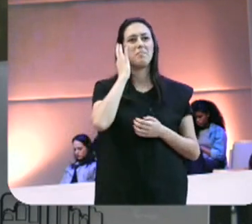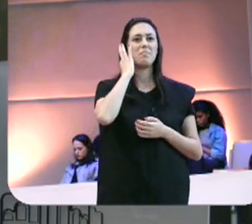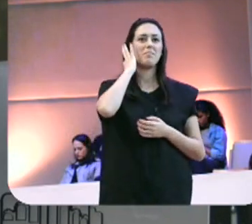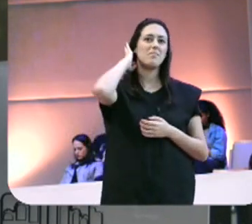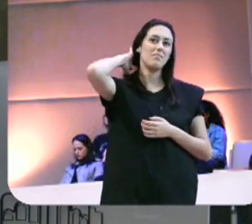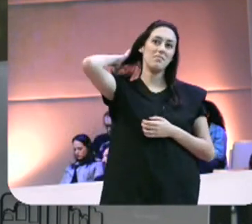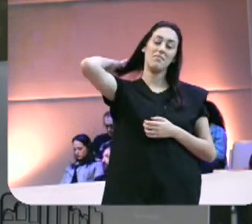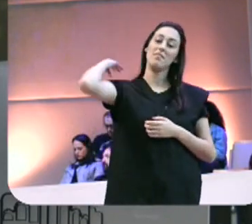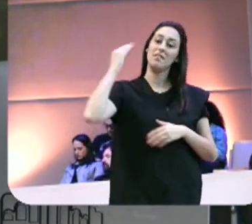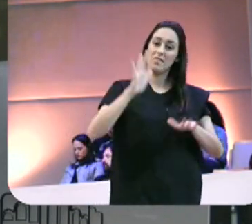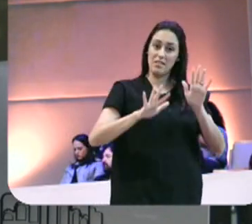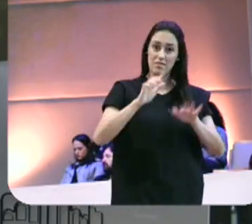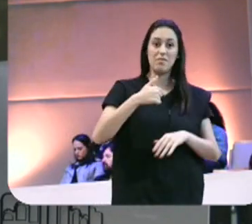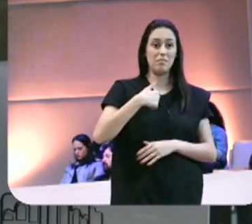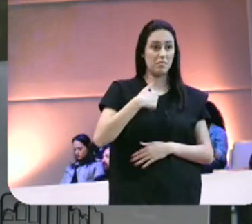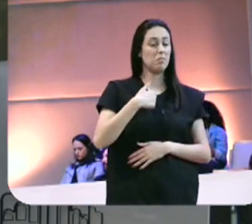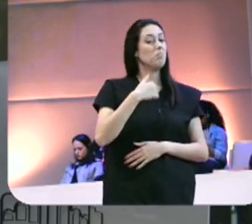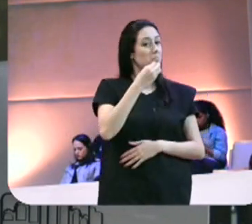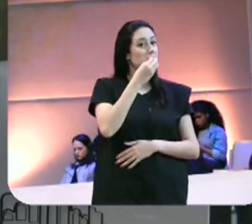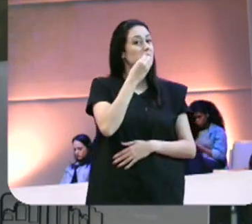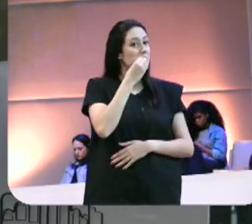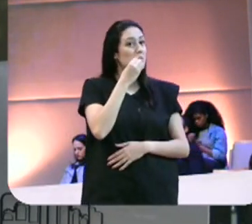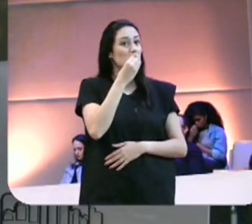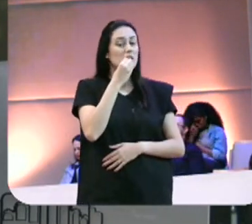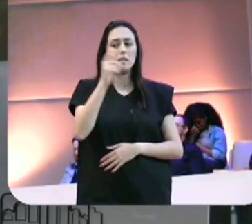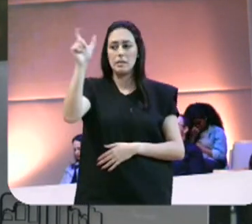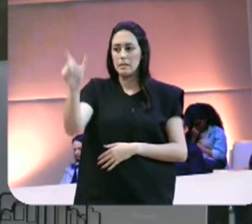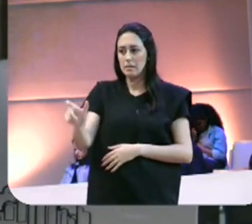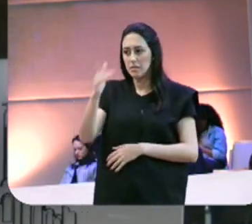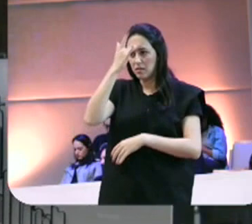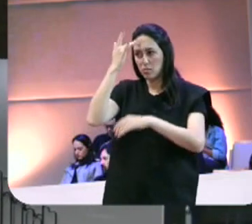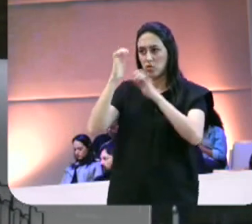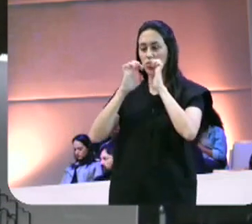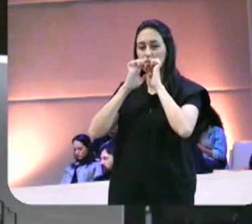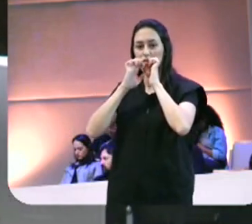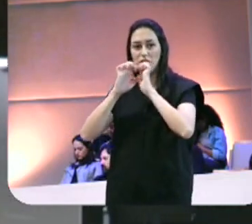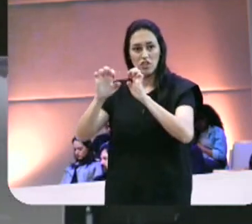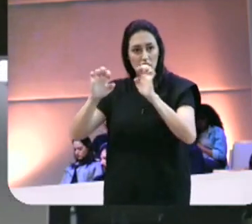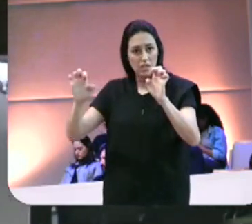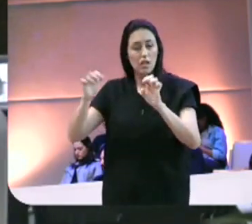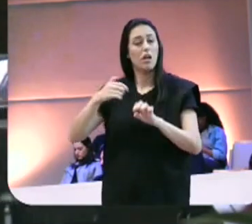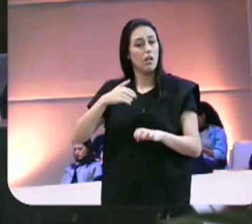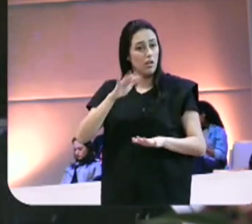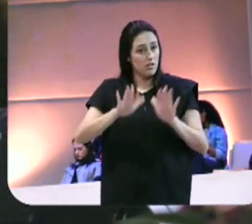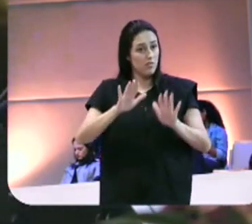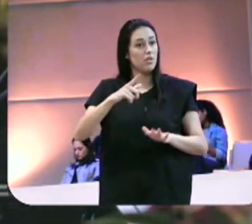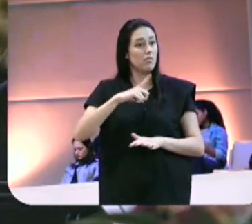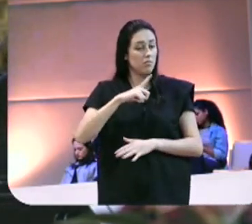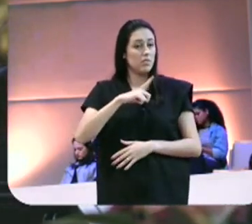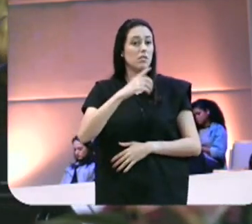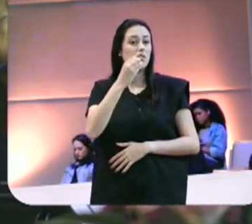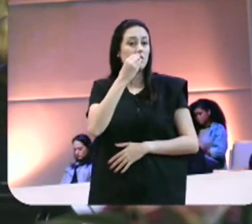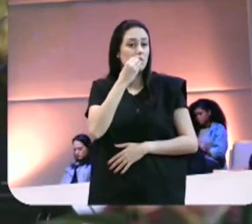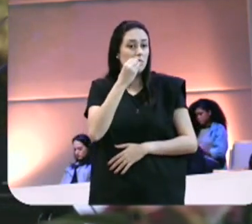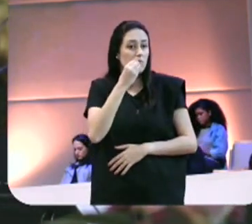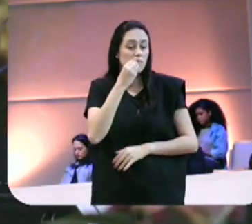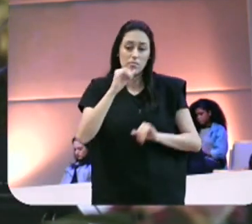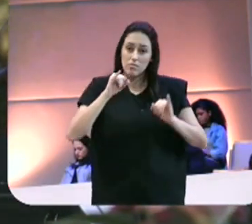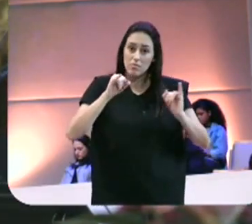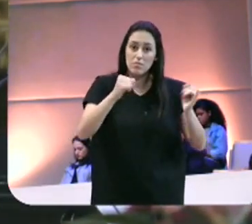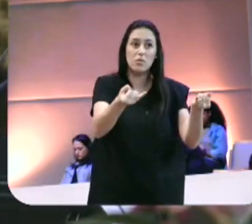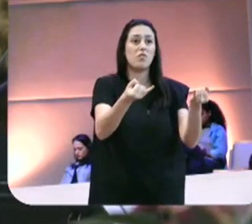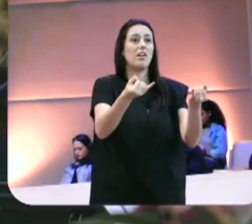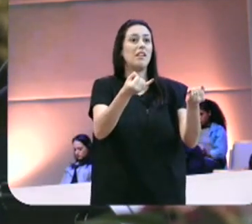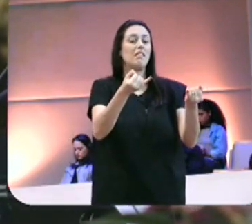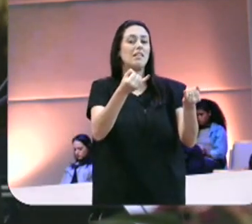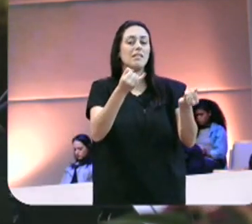tenho essa oportunidade de pregar o evangelho, de falar do evangelho com alguém ou com um grupo, eu gosto de ter também na ponta da língua a mensagem de Jesus,